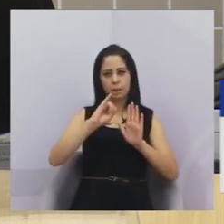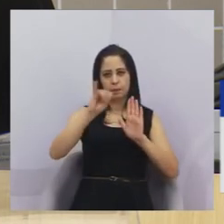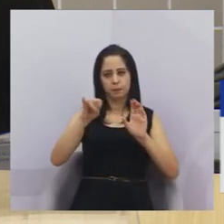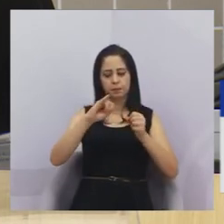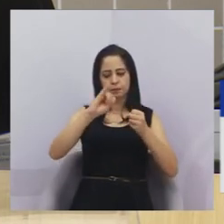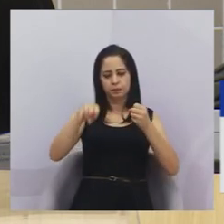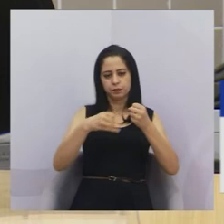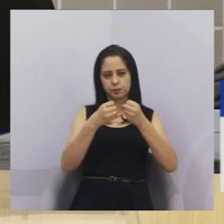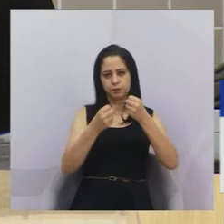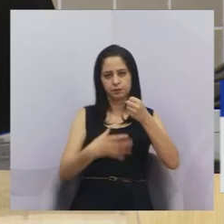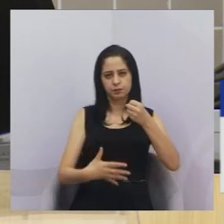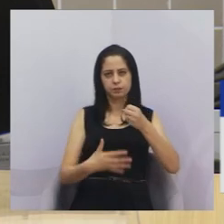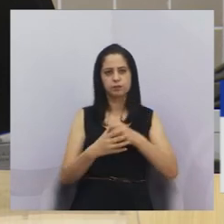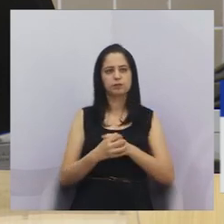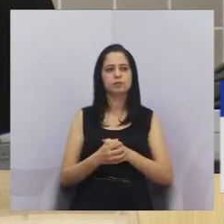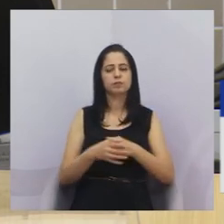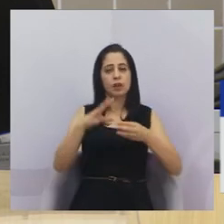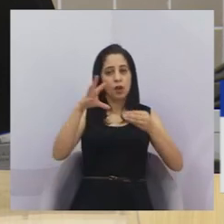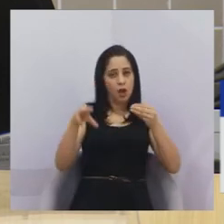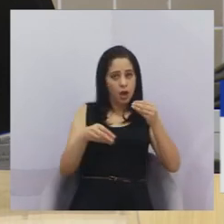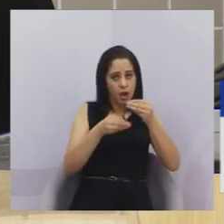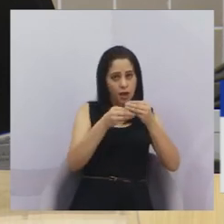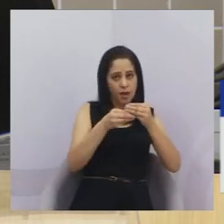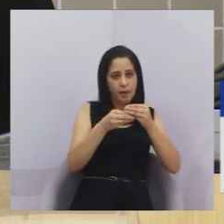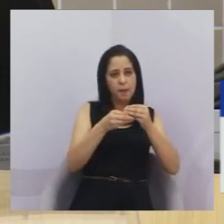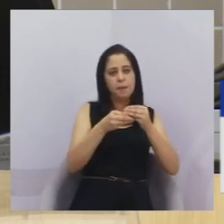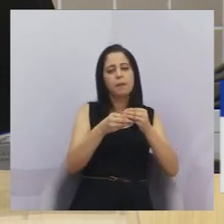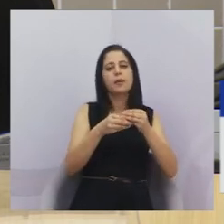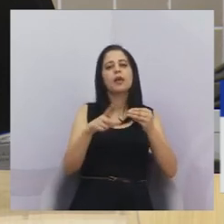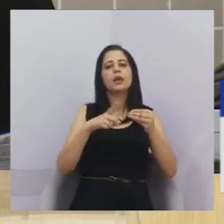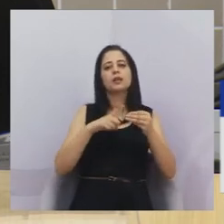Justificativa. A presente emenda atende